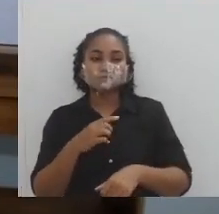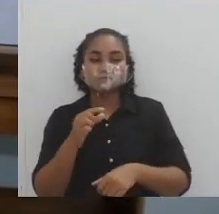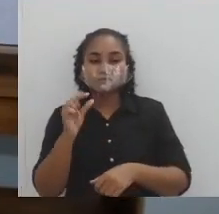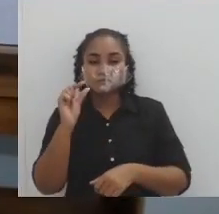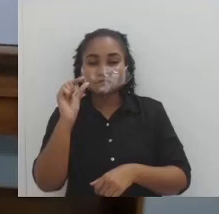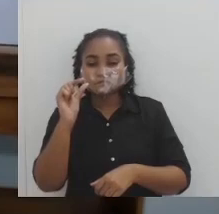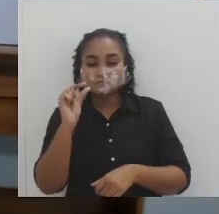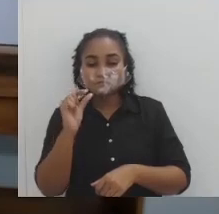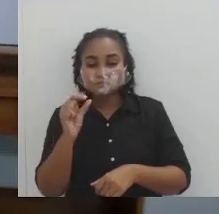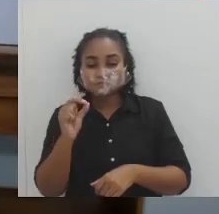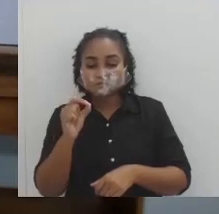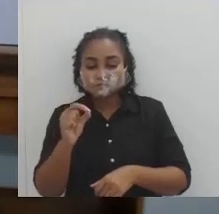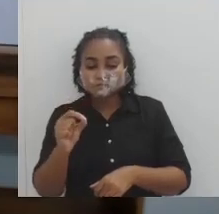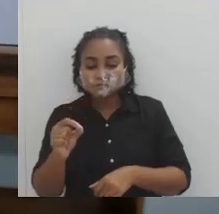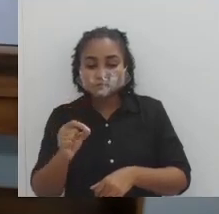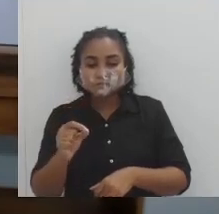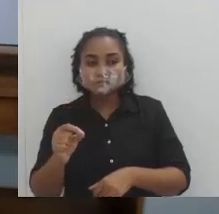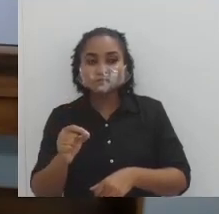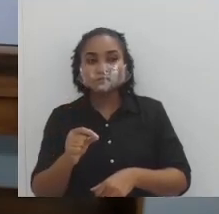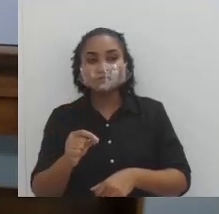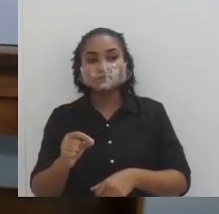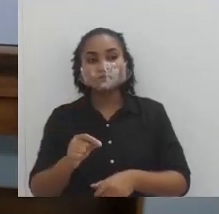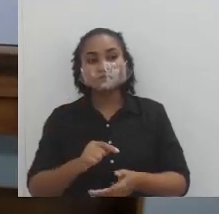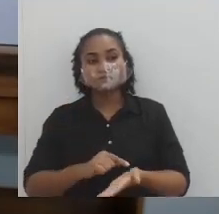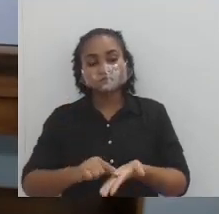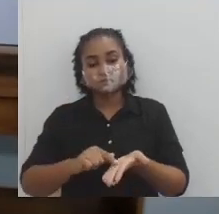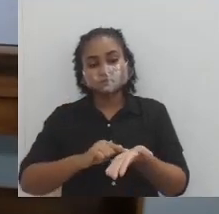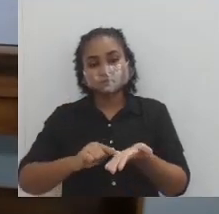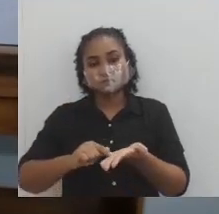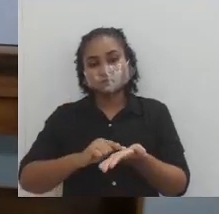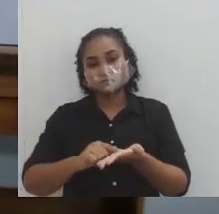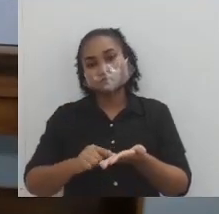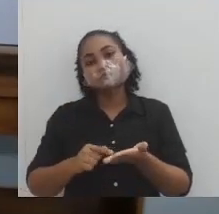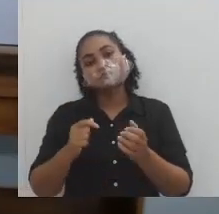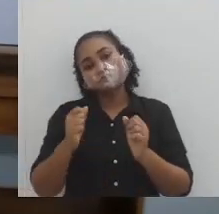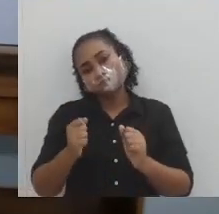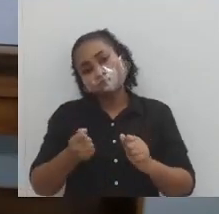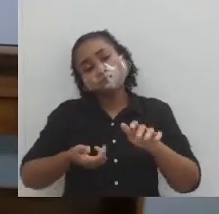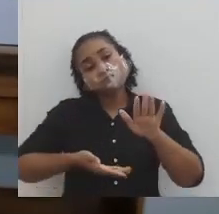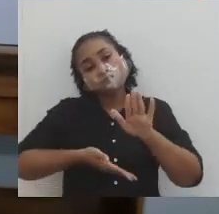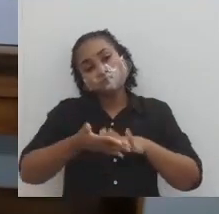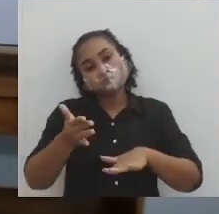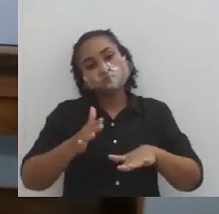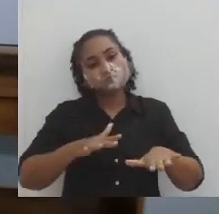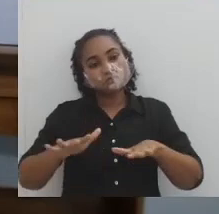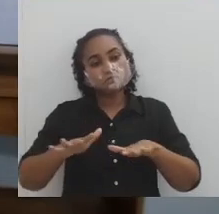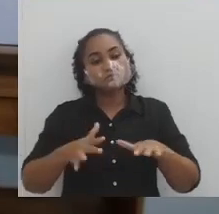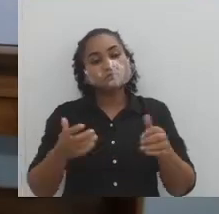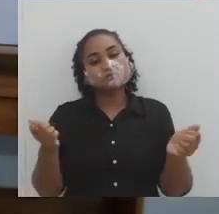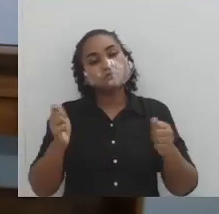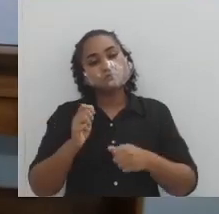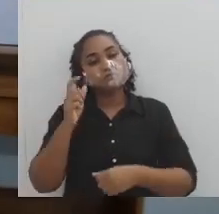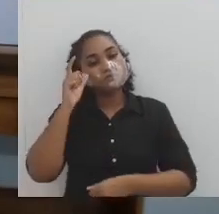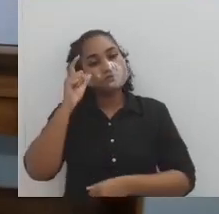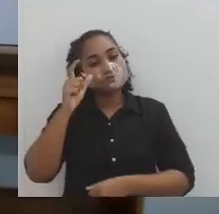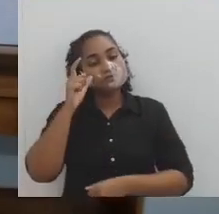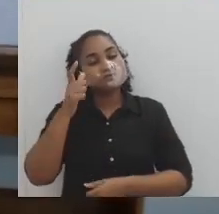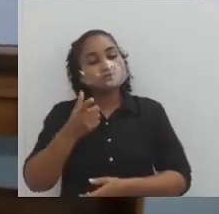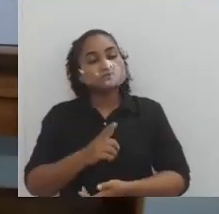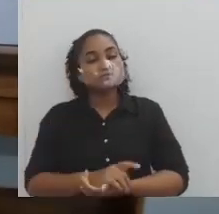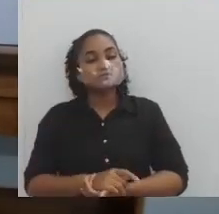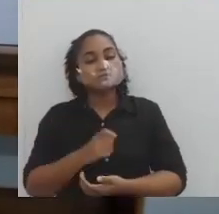com imã, e aí você joga, por exemplo, numa viagem que você estiver em movimento. Também já é